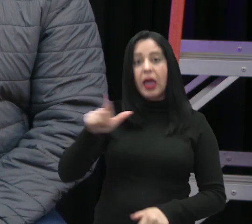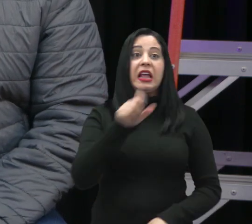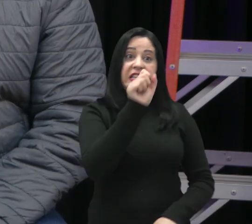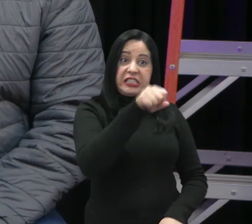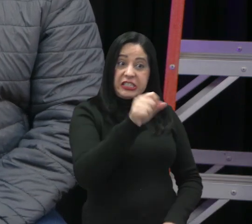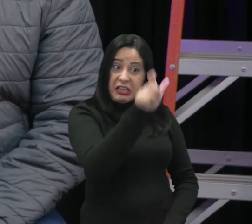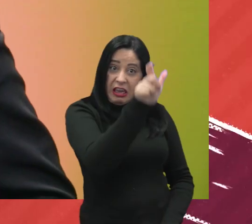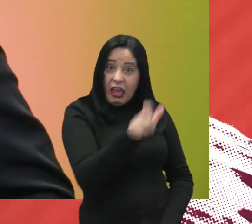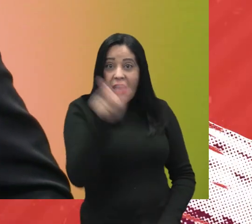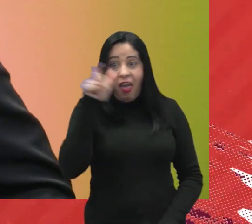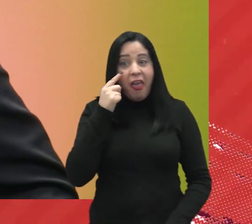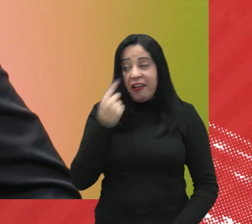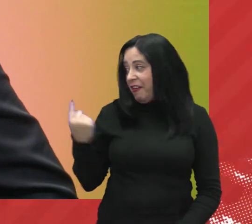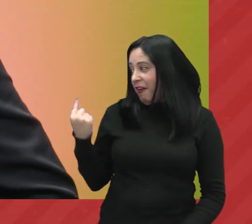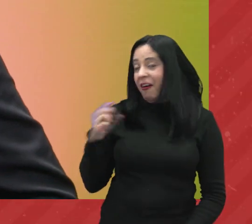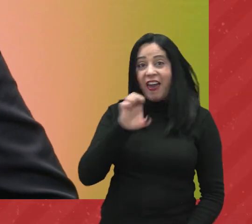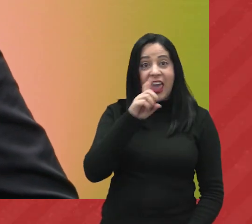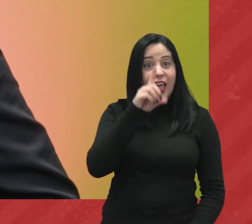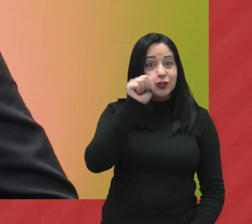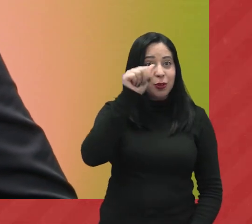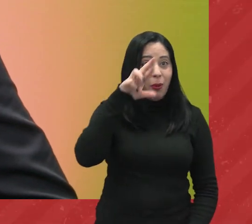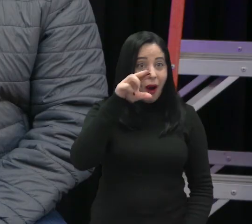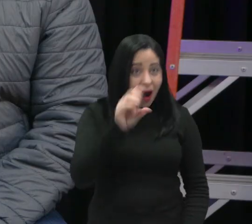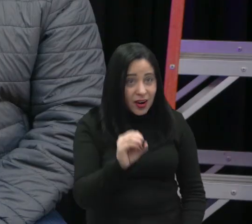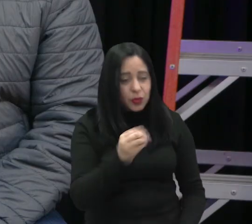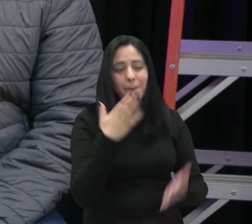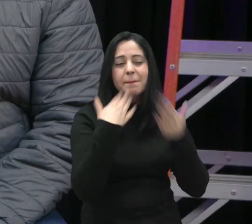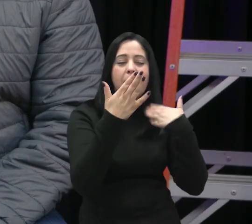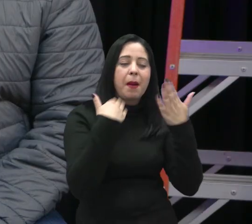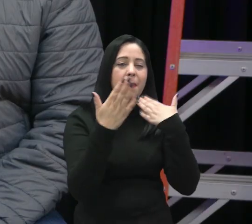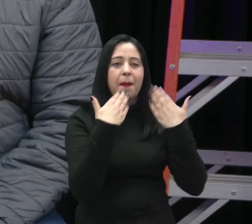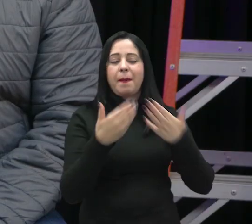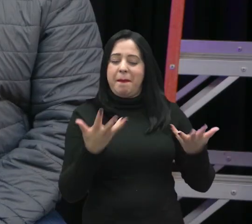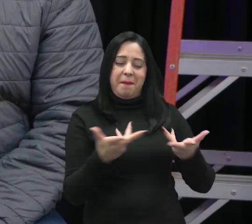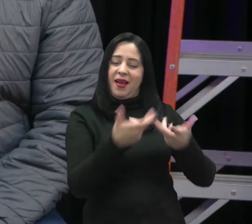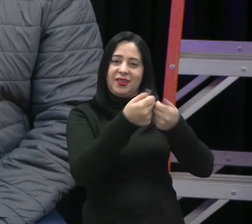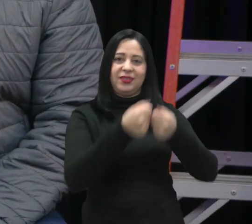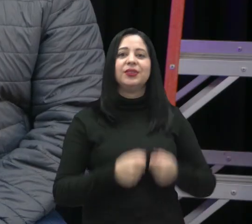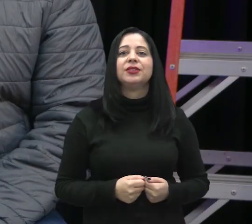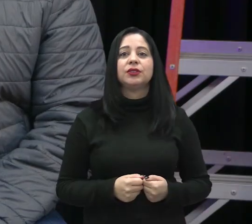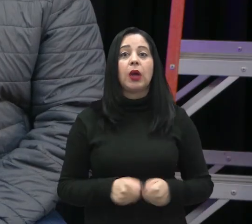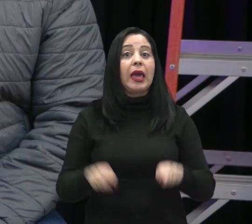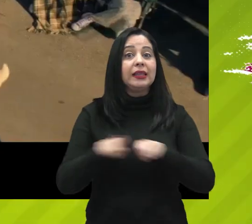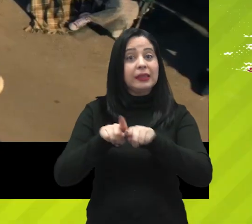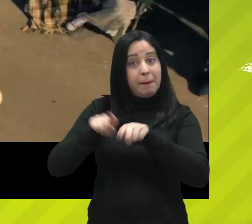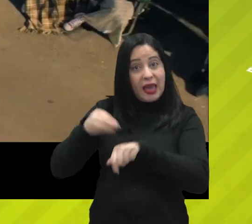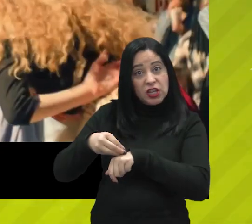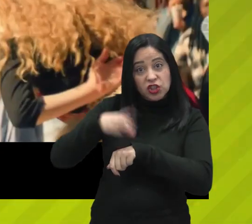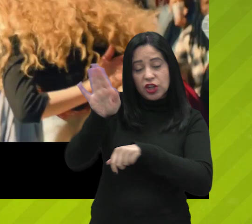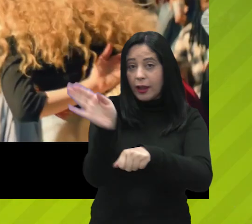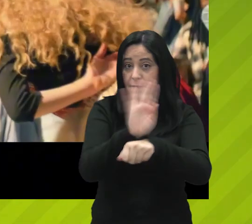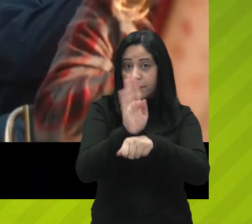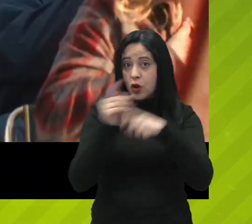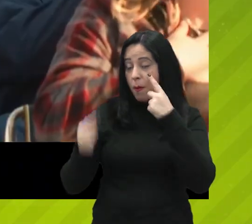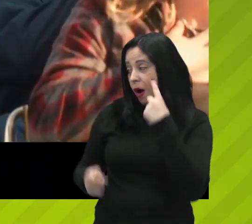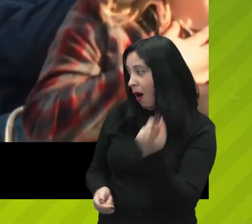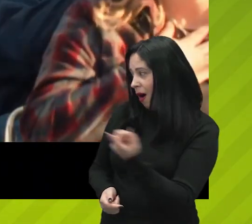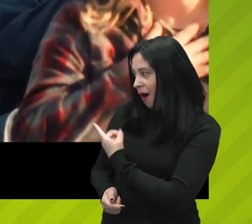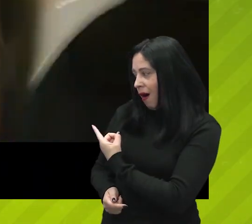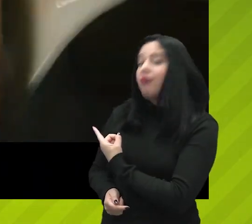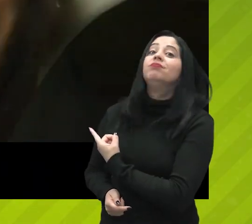literário. Eduardo Caetano vai estar com a gente para um papo imperdível. Tem também o Sessão Pipoca, com dica de um